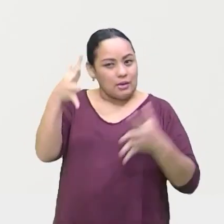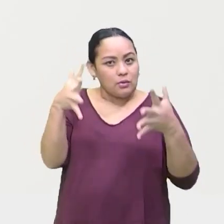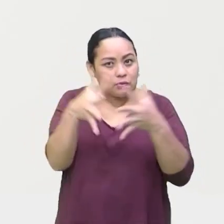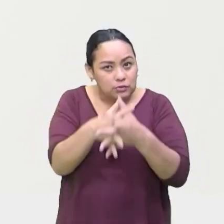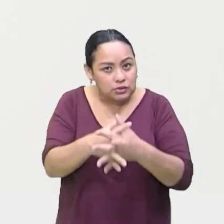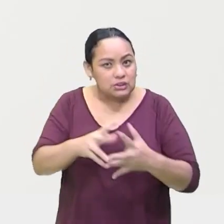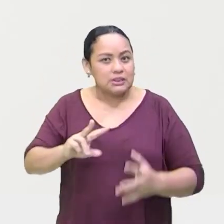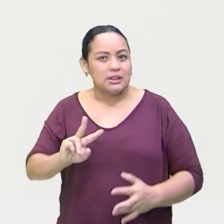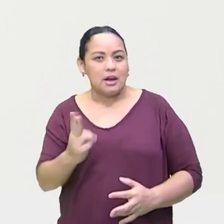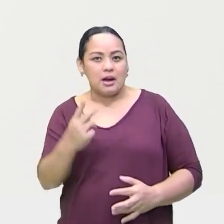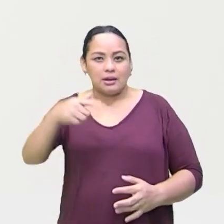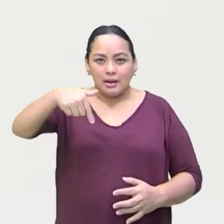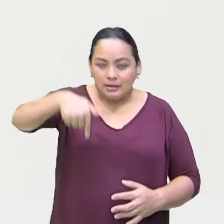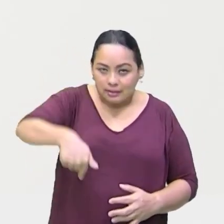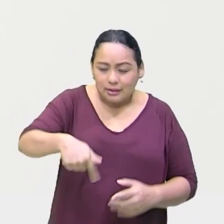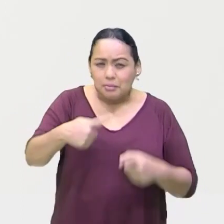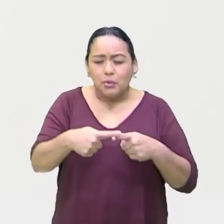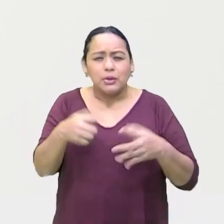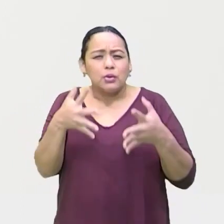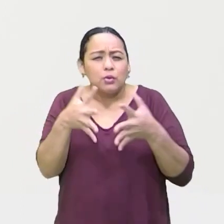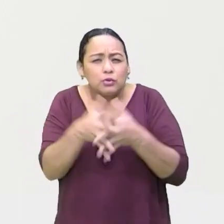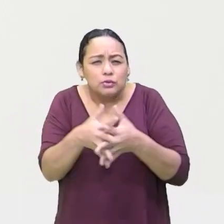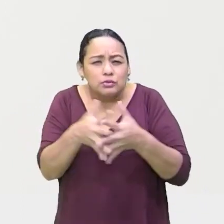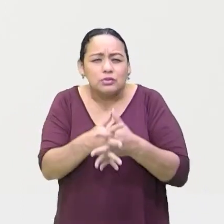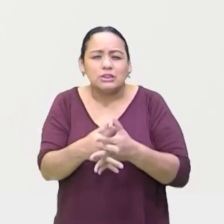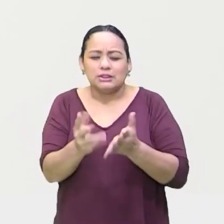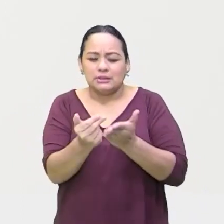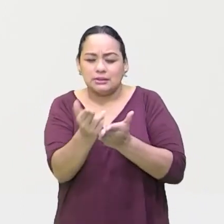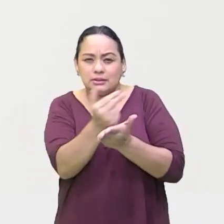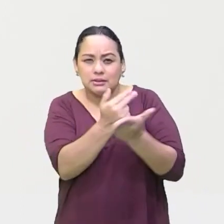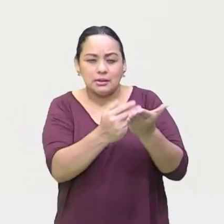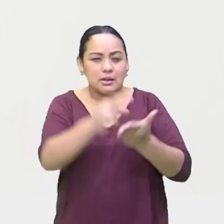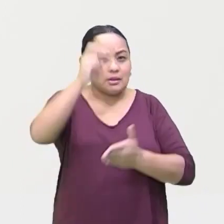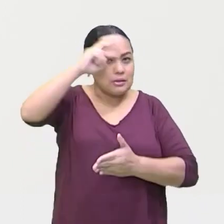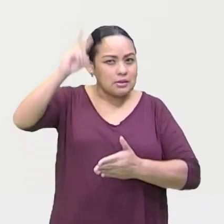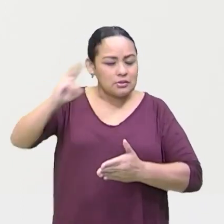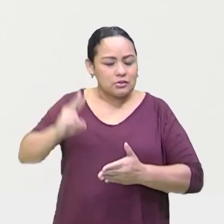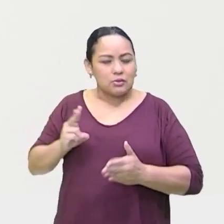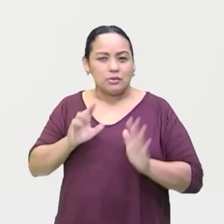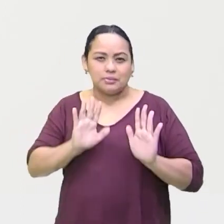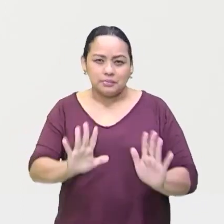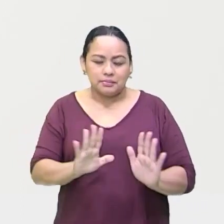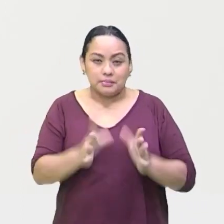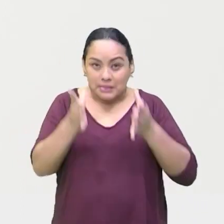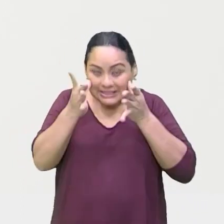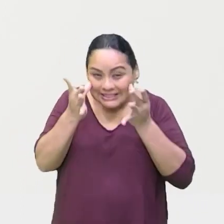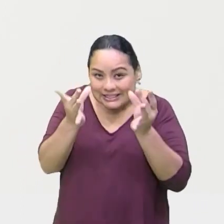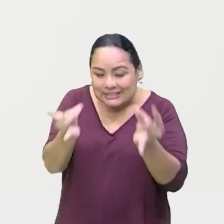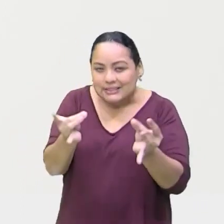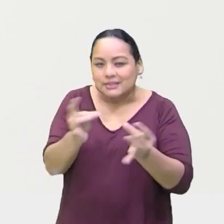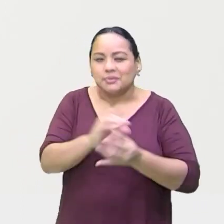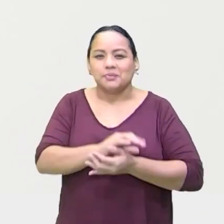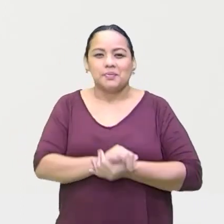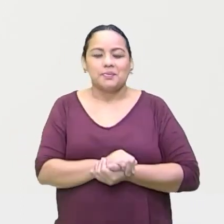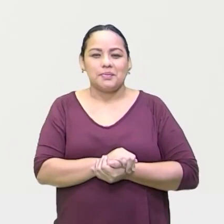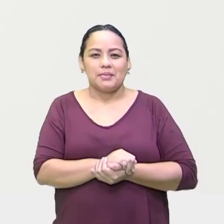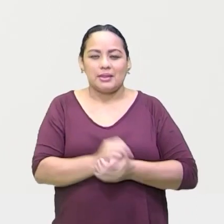para você não se confundir com as histórias em quadrinhos, ok? Vamos lá? Prestem atenção, ó.